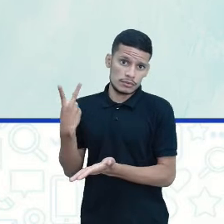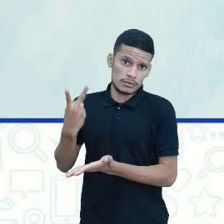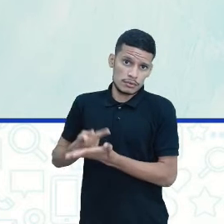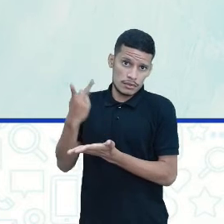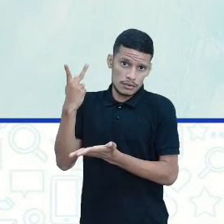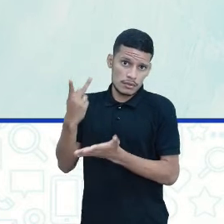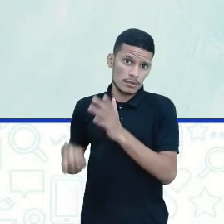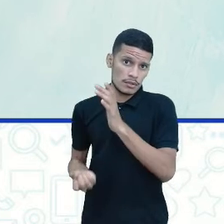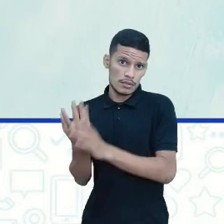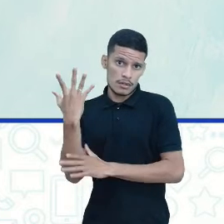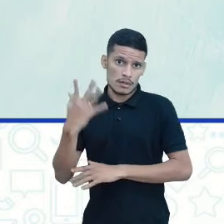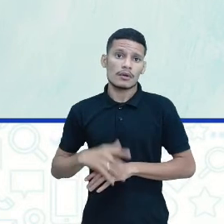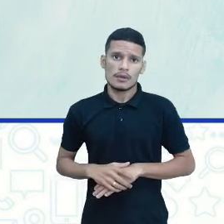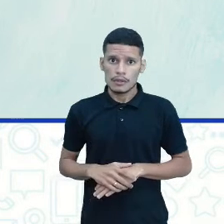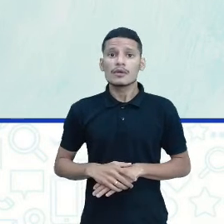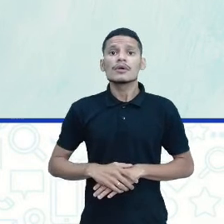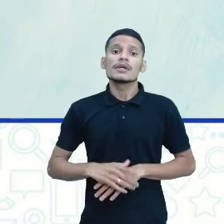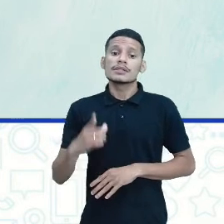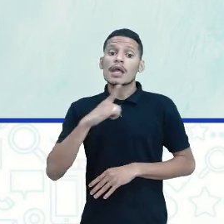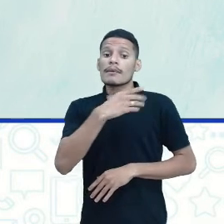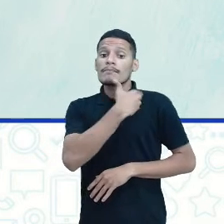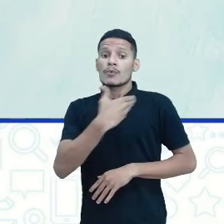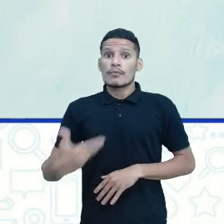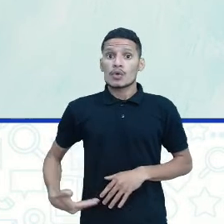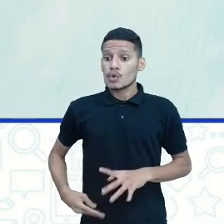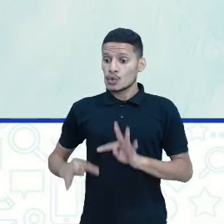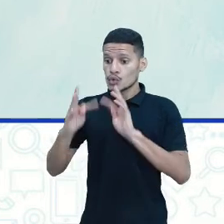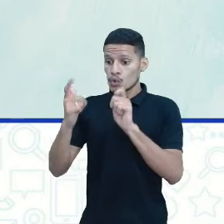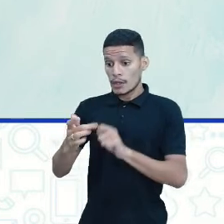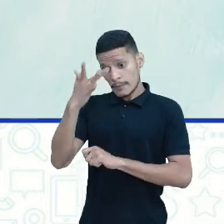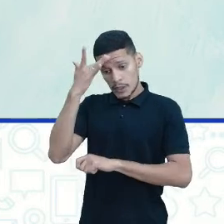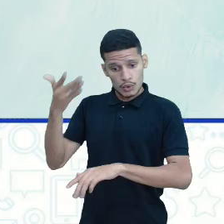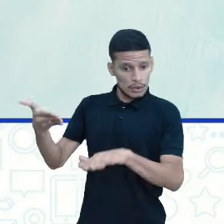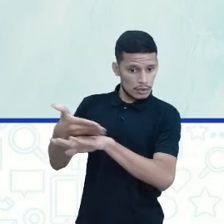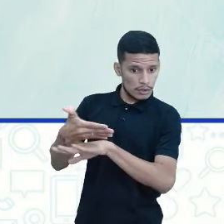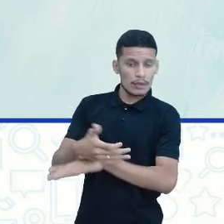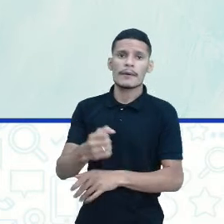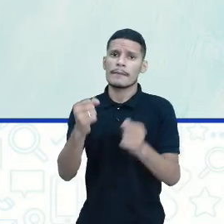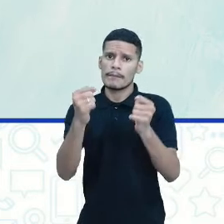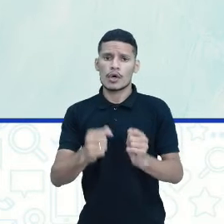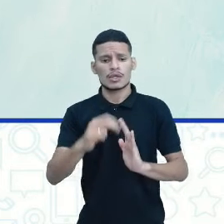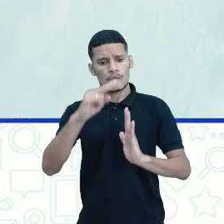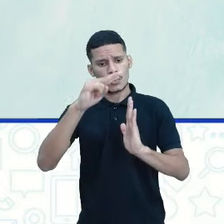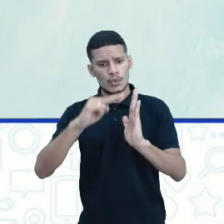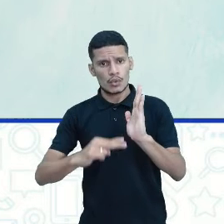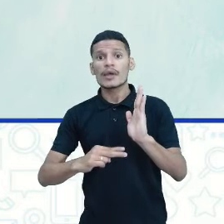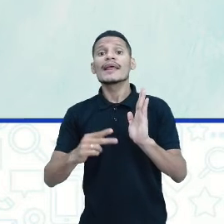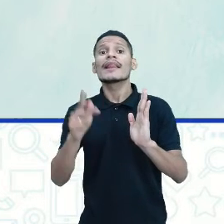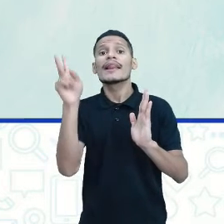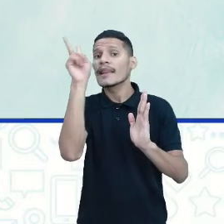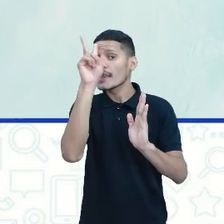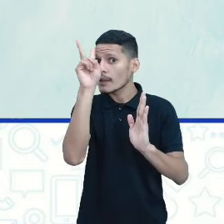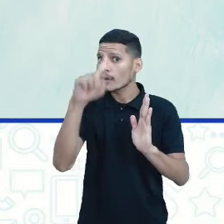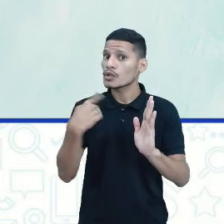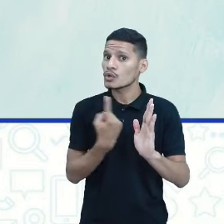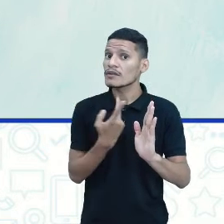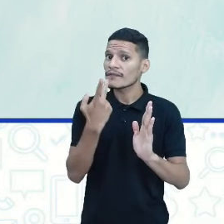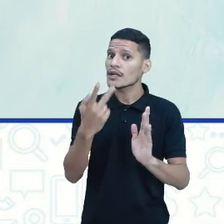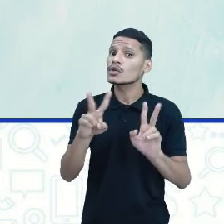chat público, onde todos os que entram na sala e fórum podem ler as mensagens. Lembram? Foi quando a gente estava falando